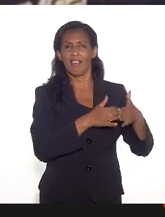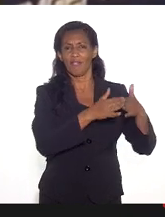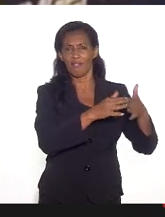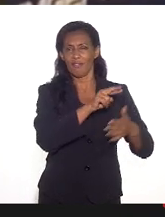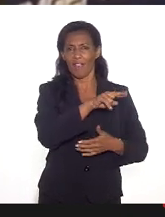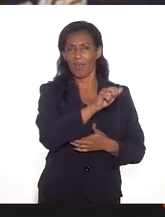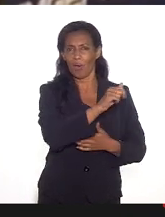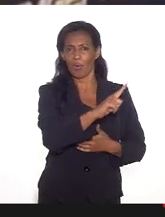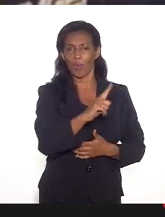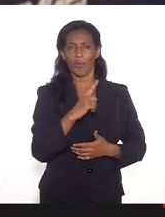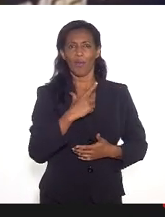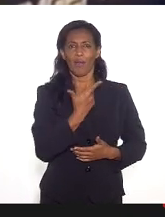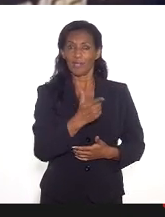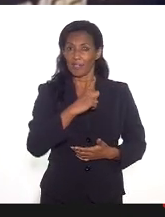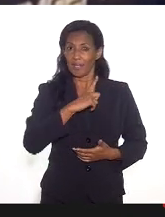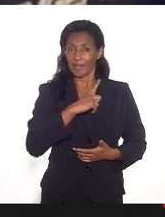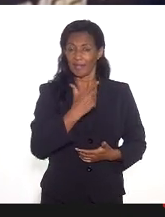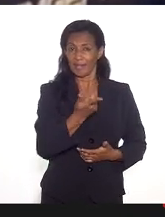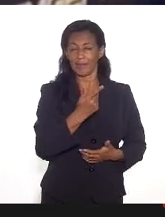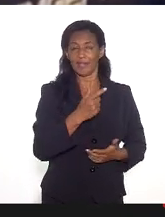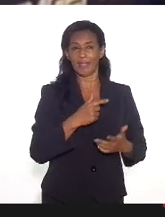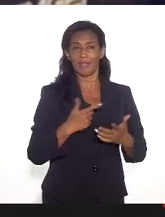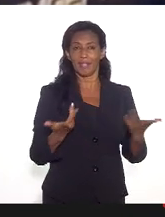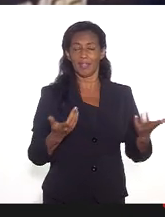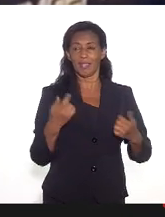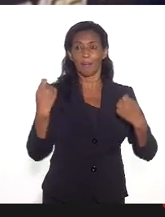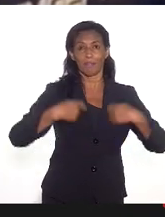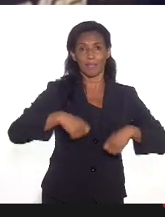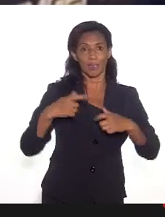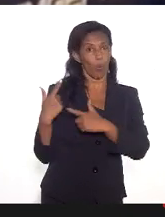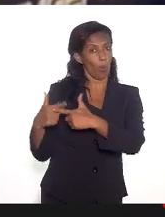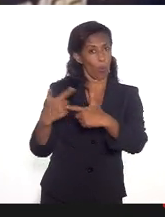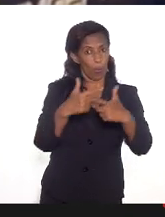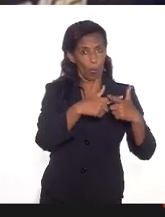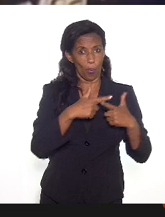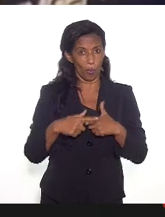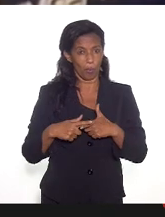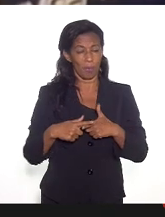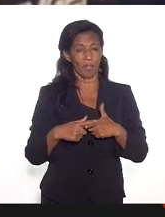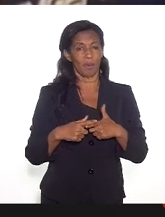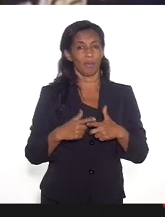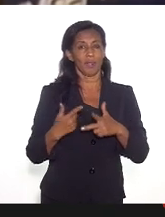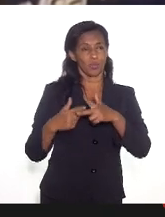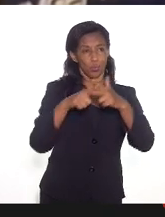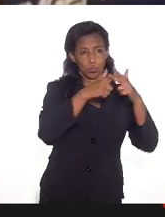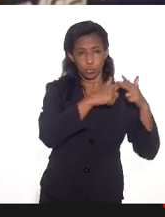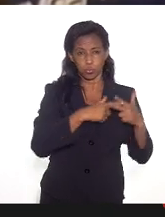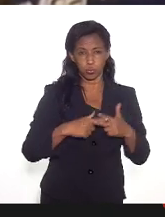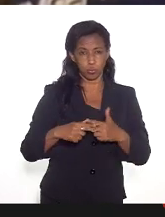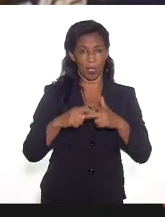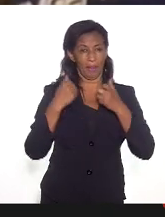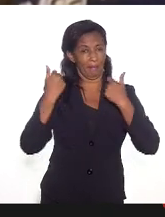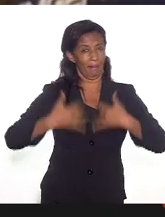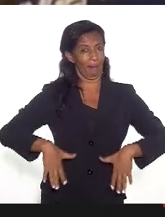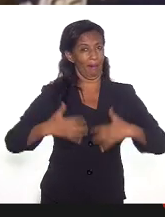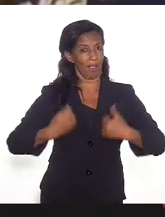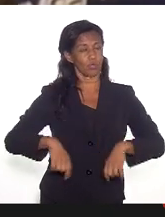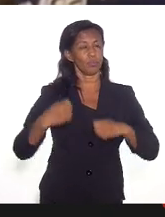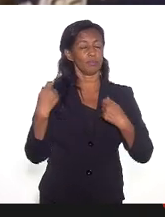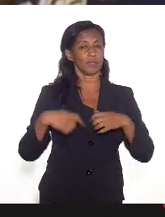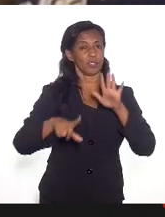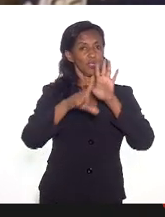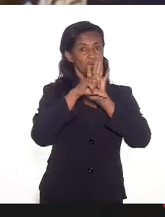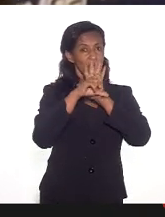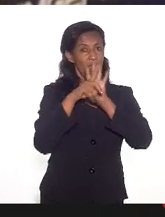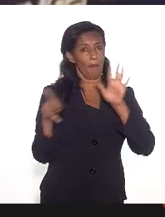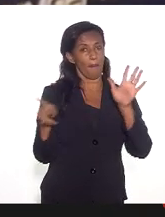serem descomissionados, que é um aspecto do problema. O descomissionamento também é muito custoso e precisa de